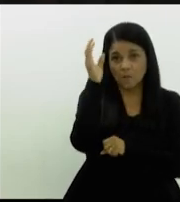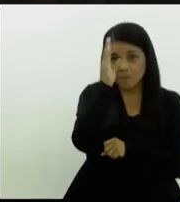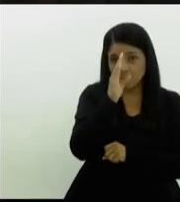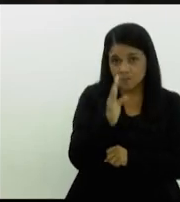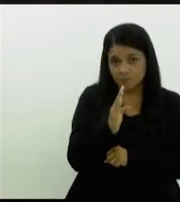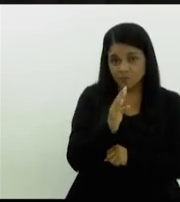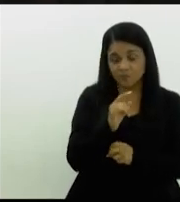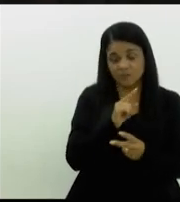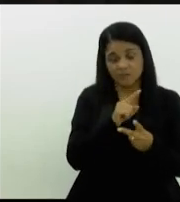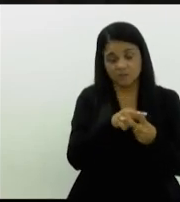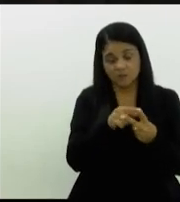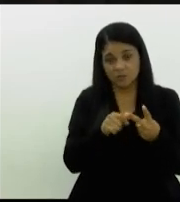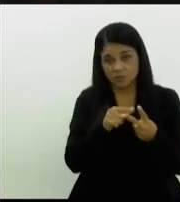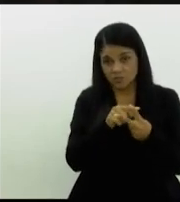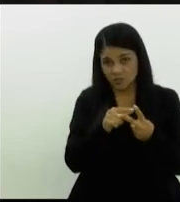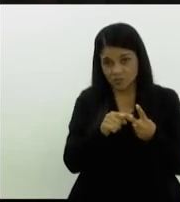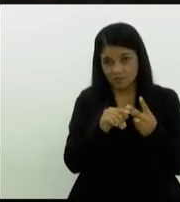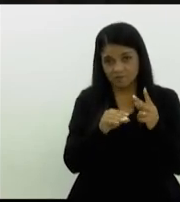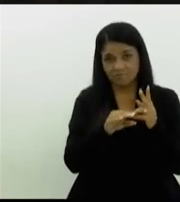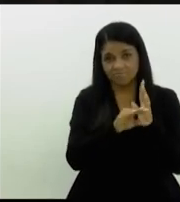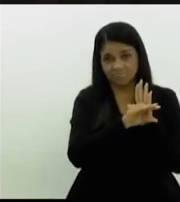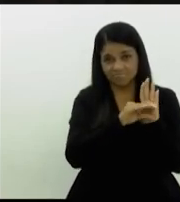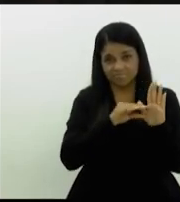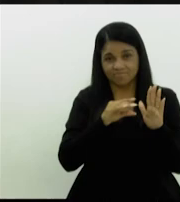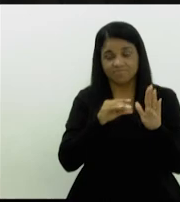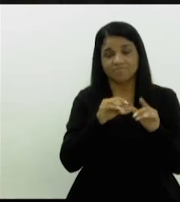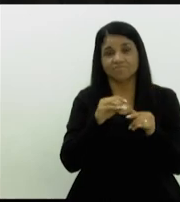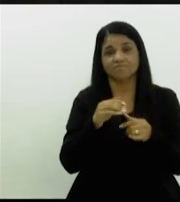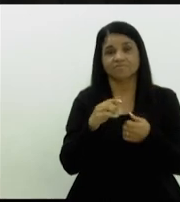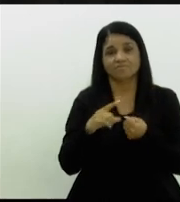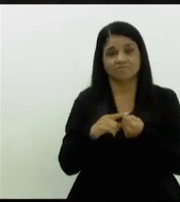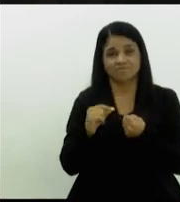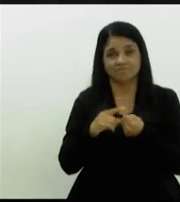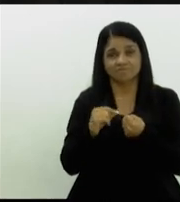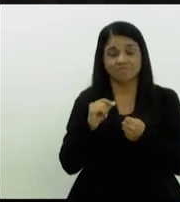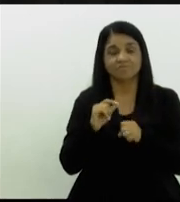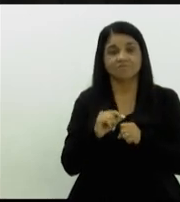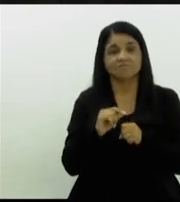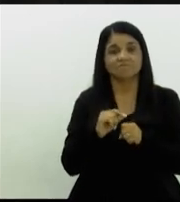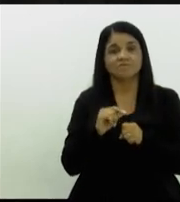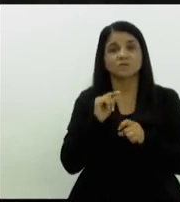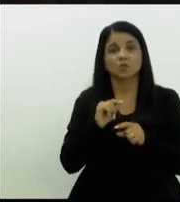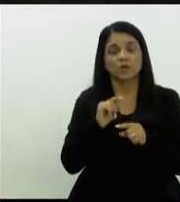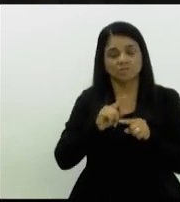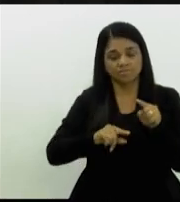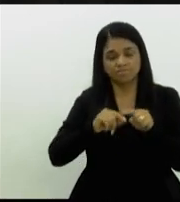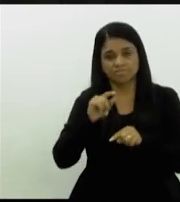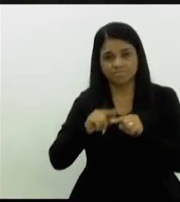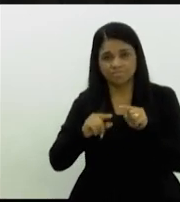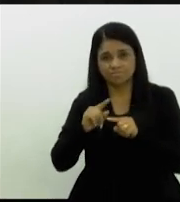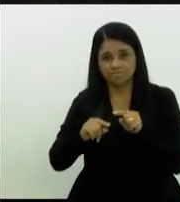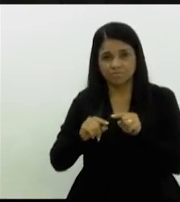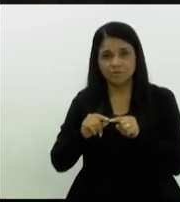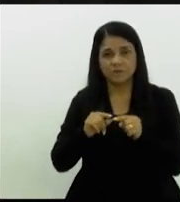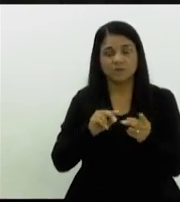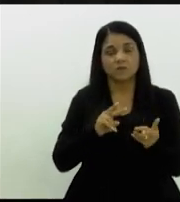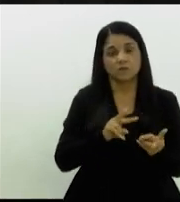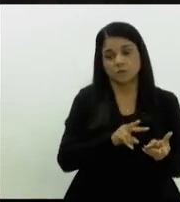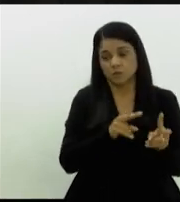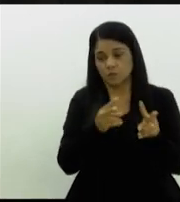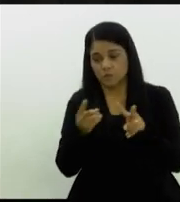dois daqueles instrumentos são chamados de contingenciamento e